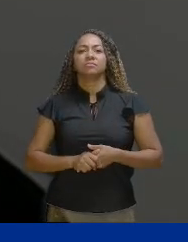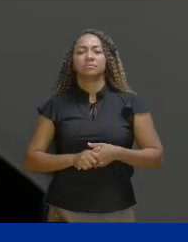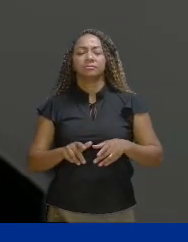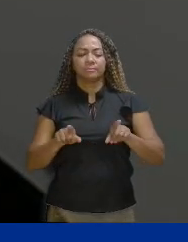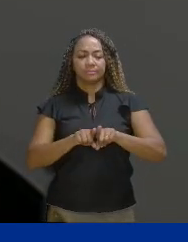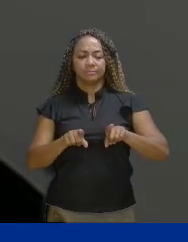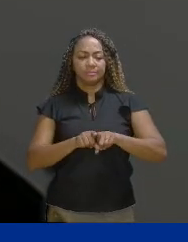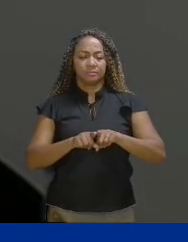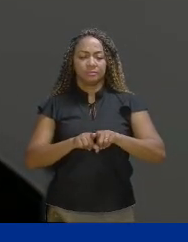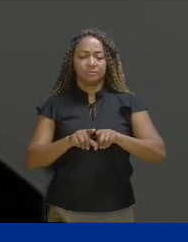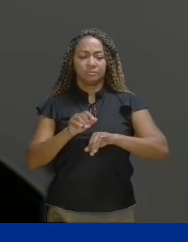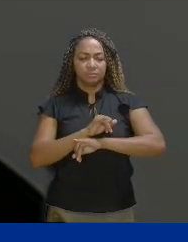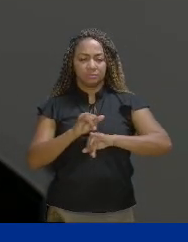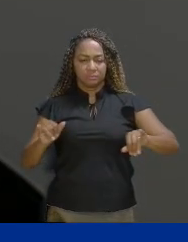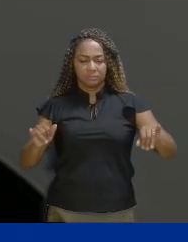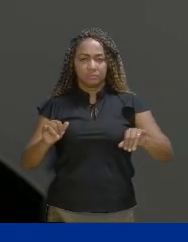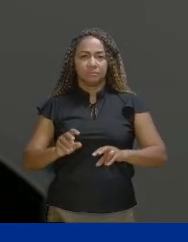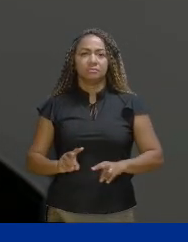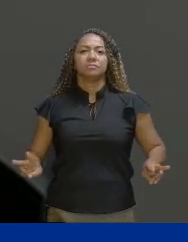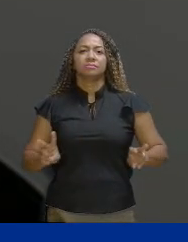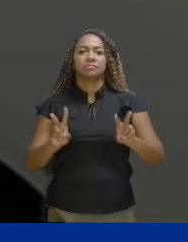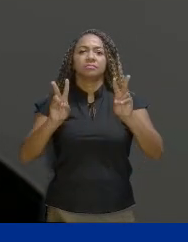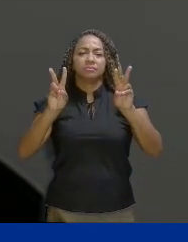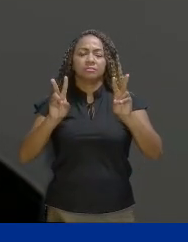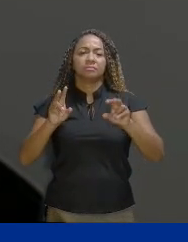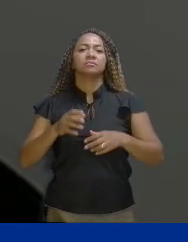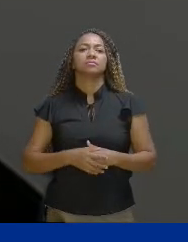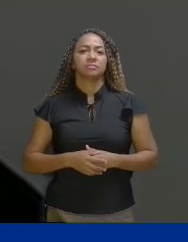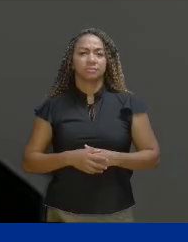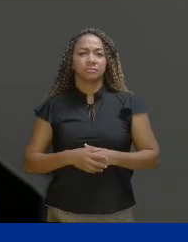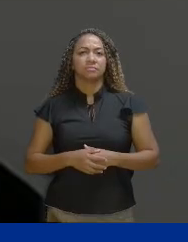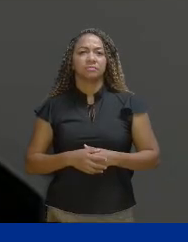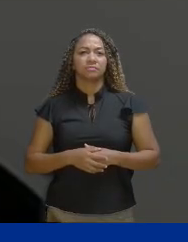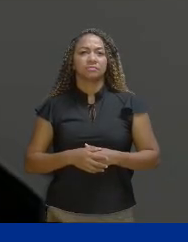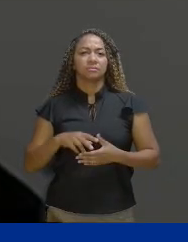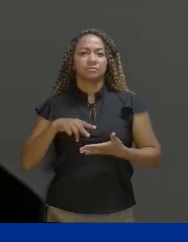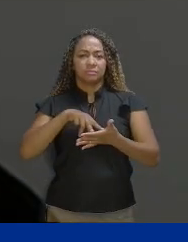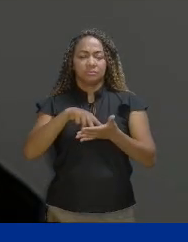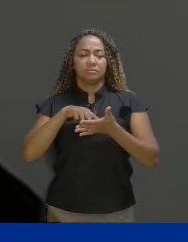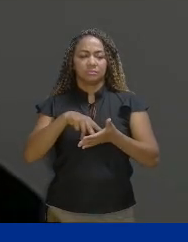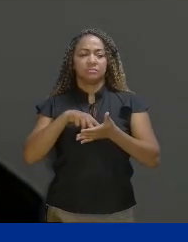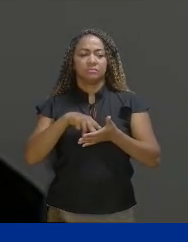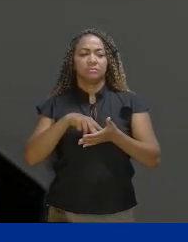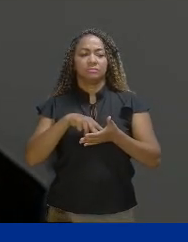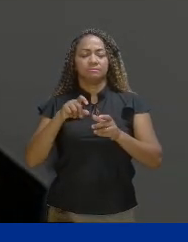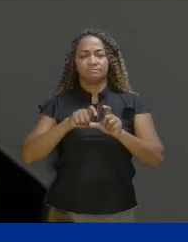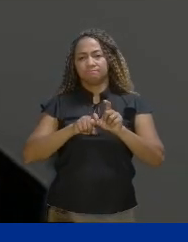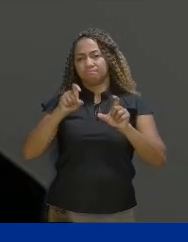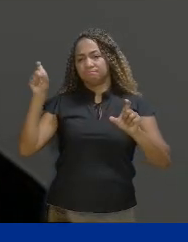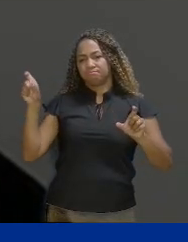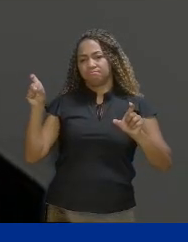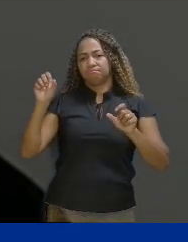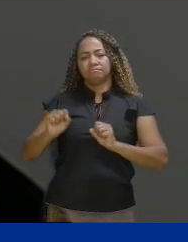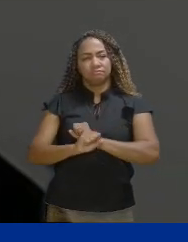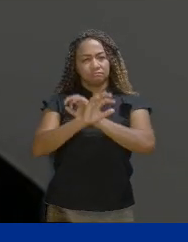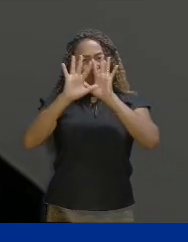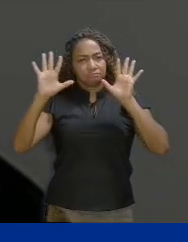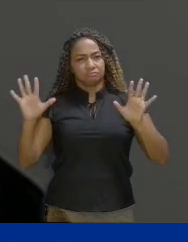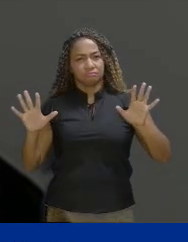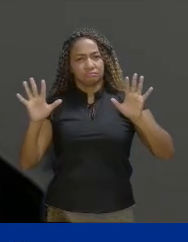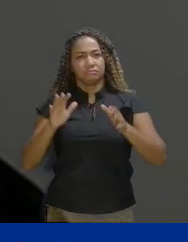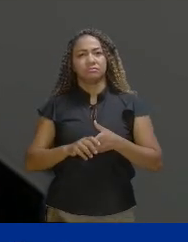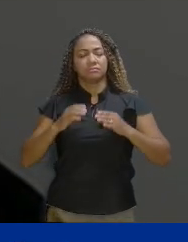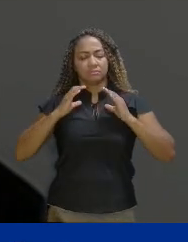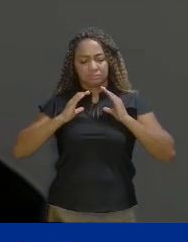também que os valores que esse pleno sustenta de independência, de transparência, de respeito